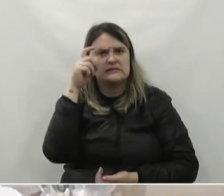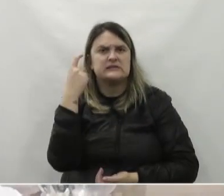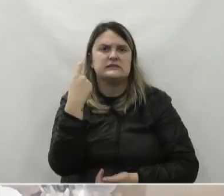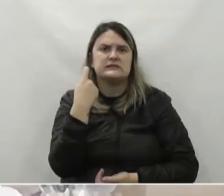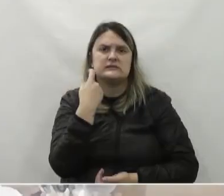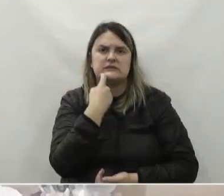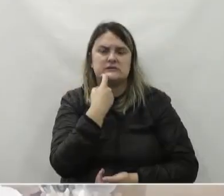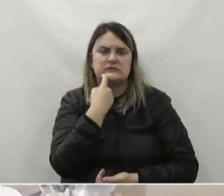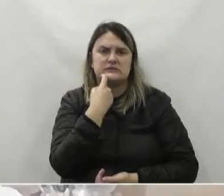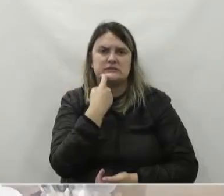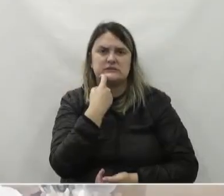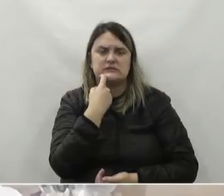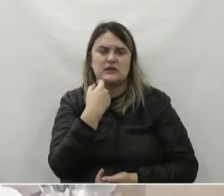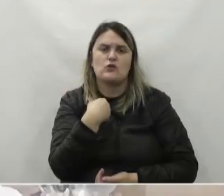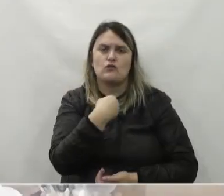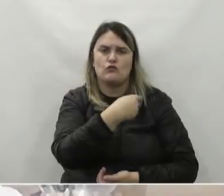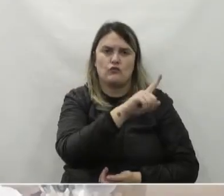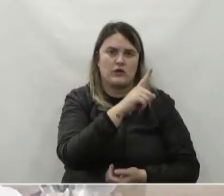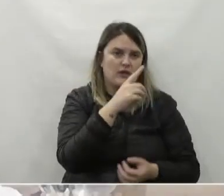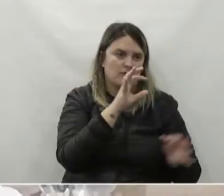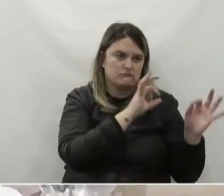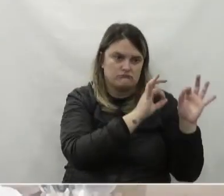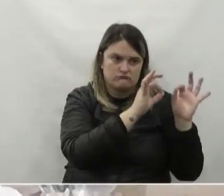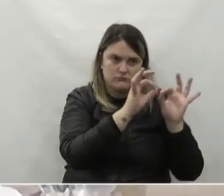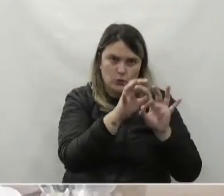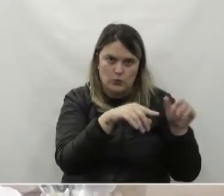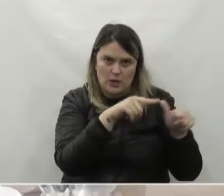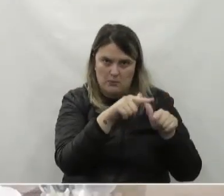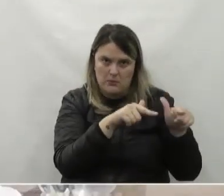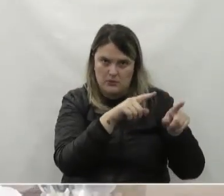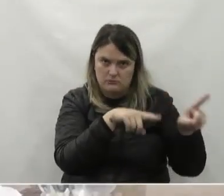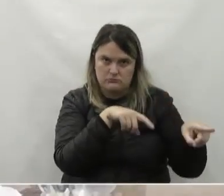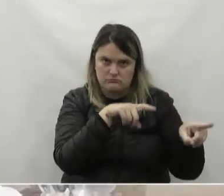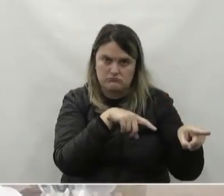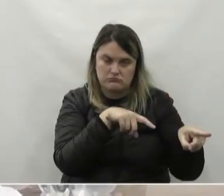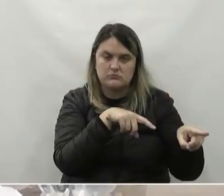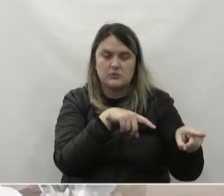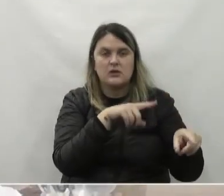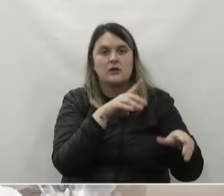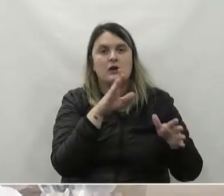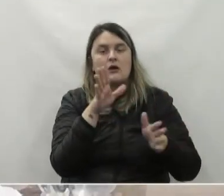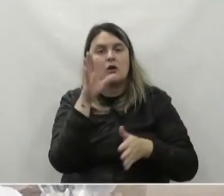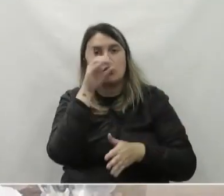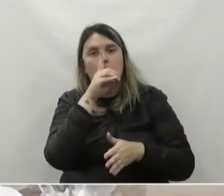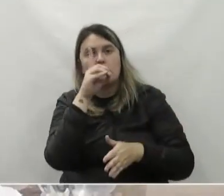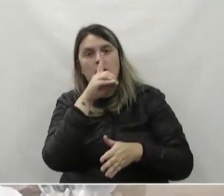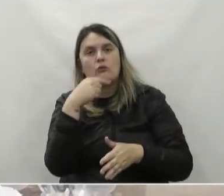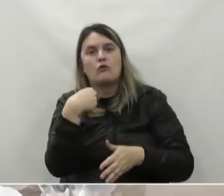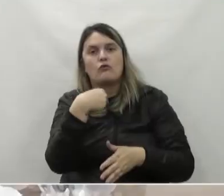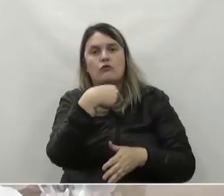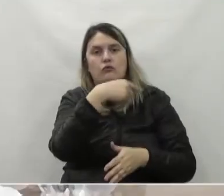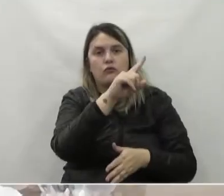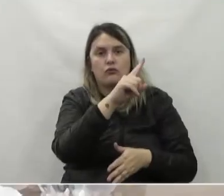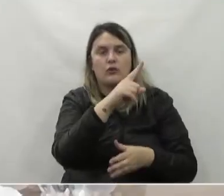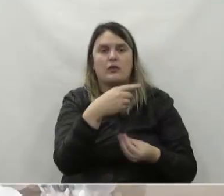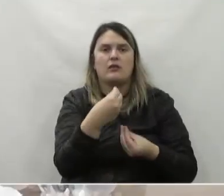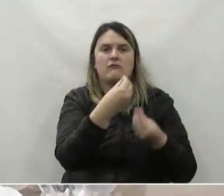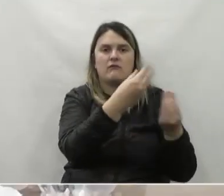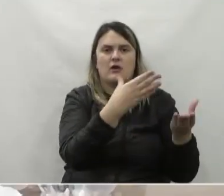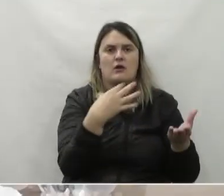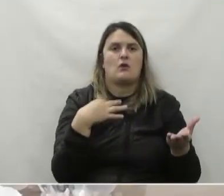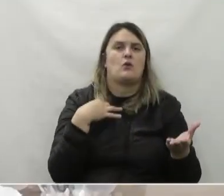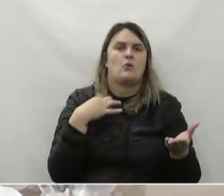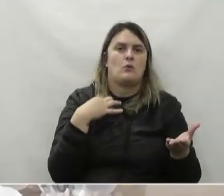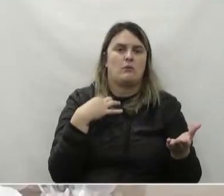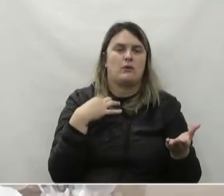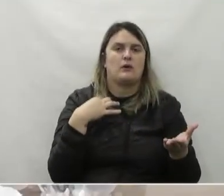eu acompanhei esse pessoal, e também nesse domingo eu fiz uma entrega de roupa naquela região